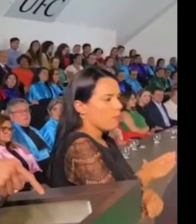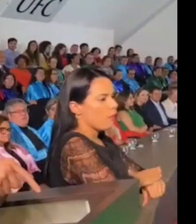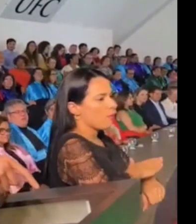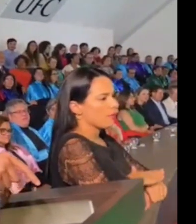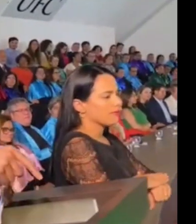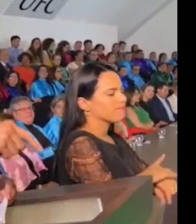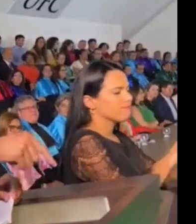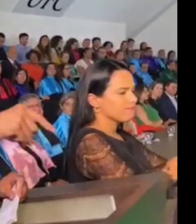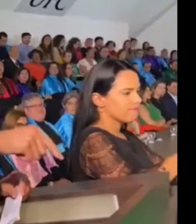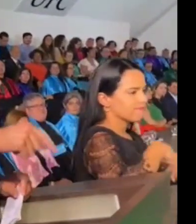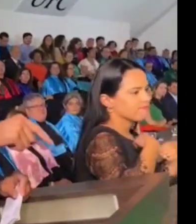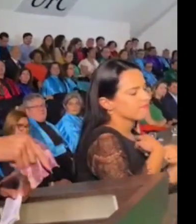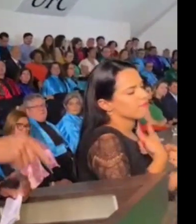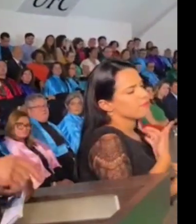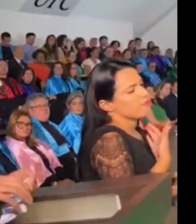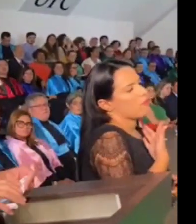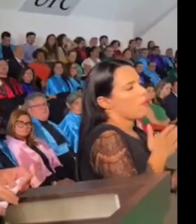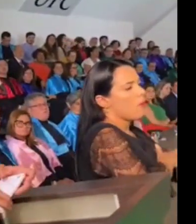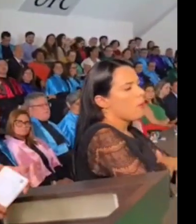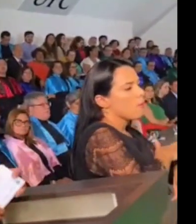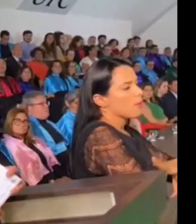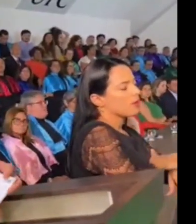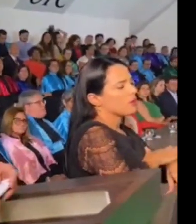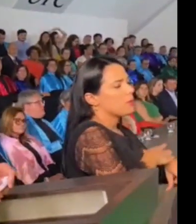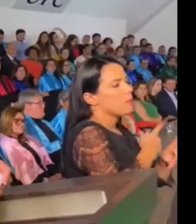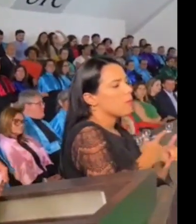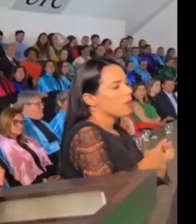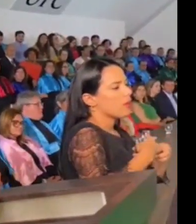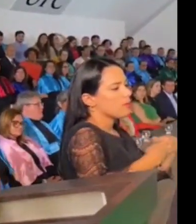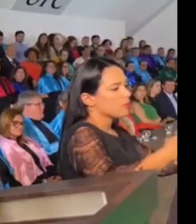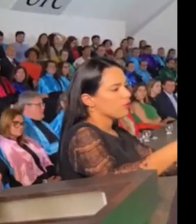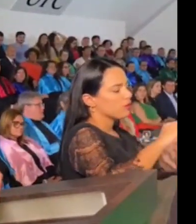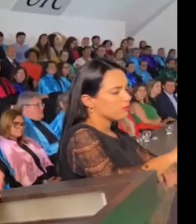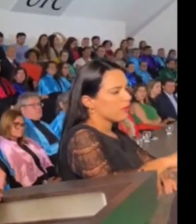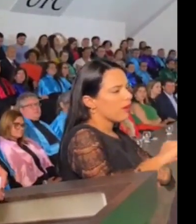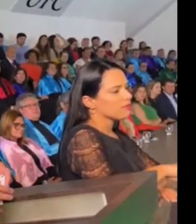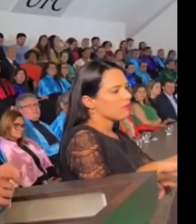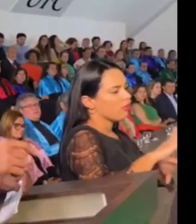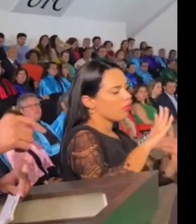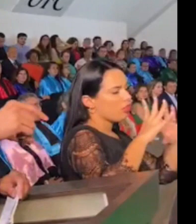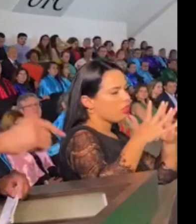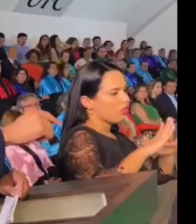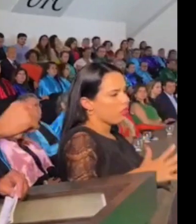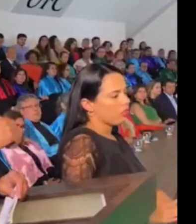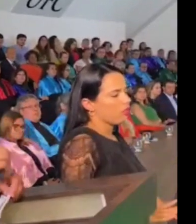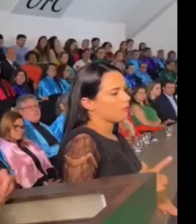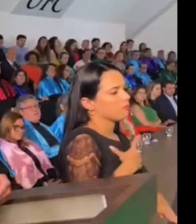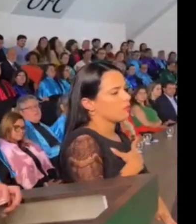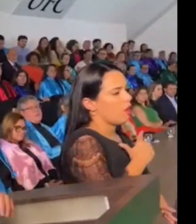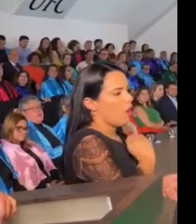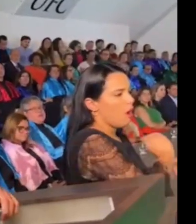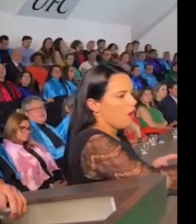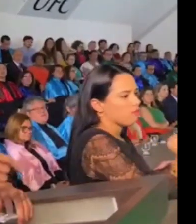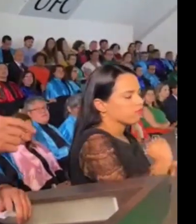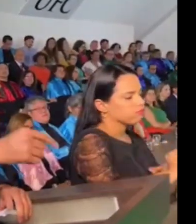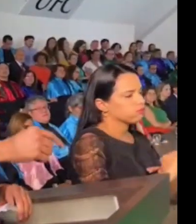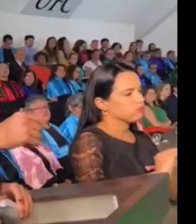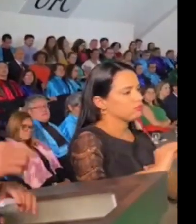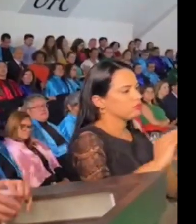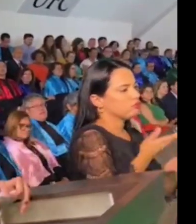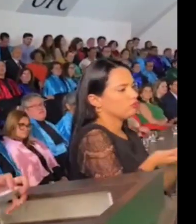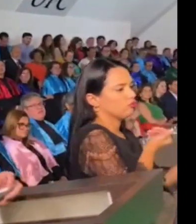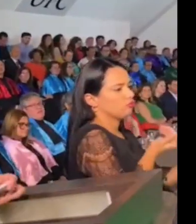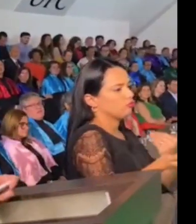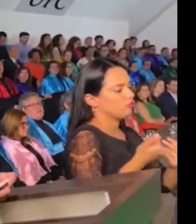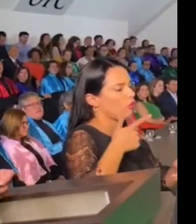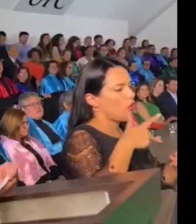desafio enorme, porque desconstruíram o Ministério da Educação nos últimos anos, tiraram o orçamento das universidades, da